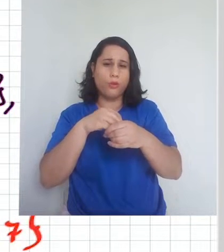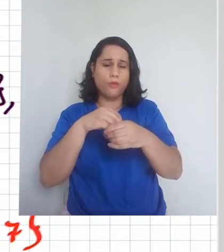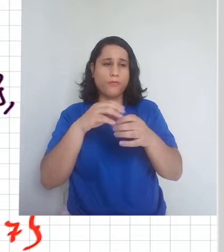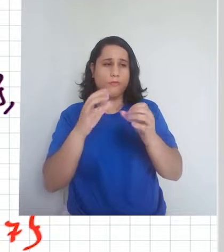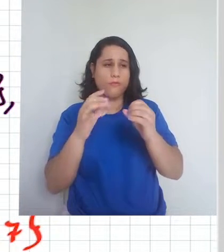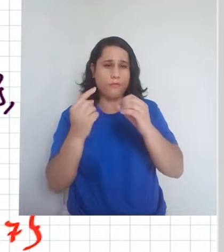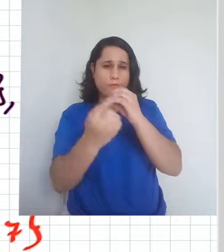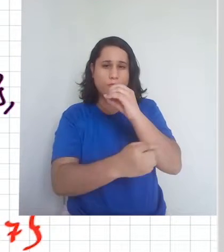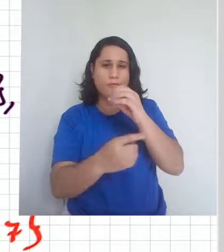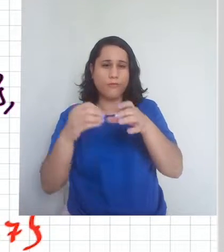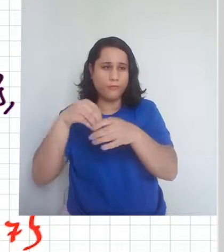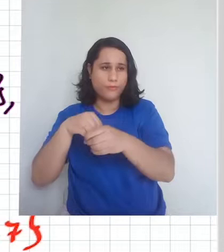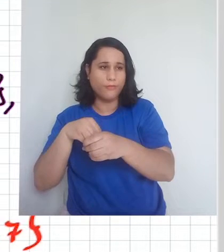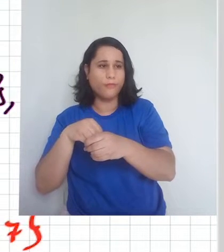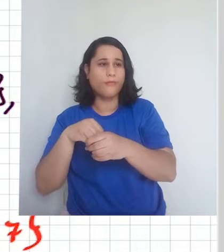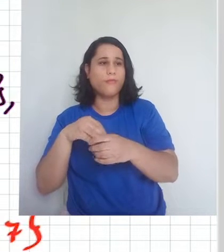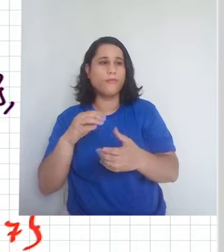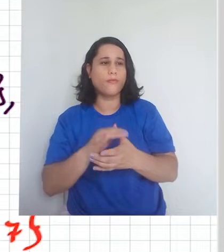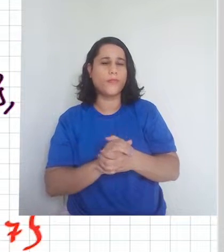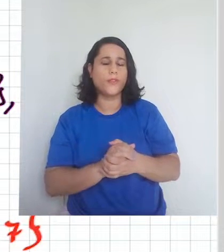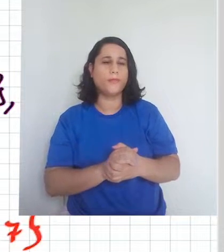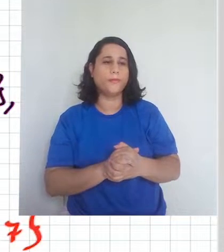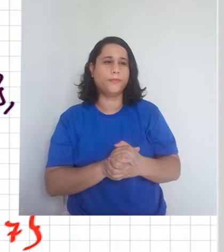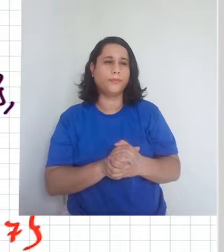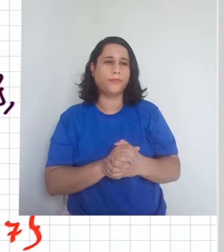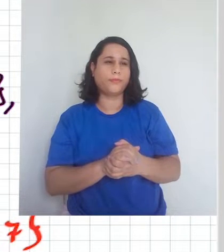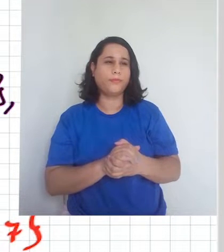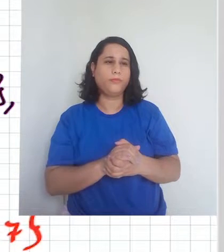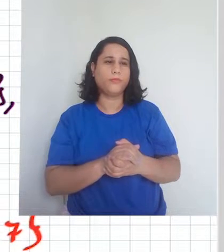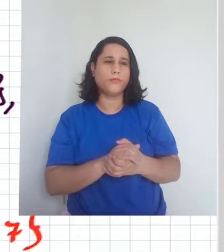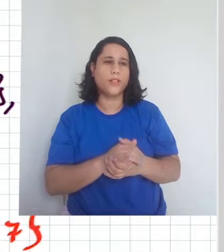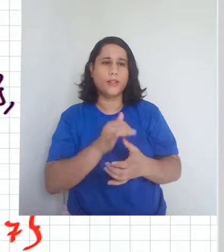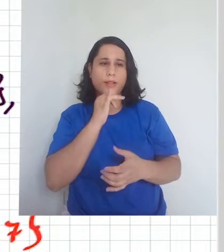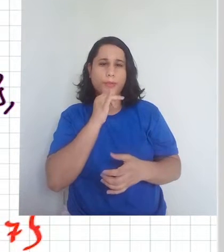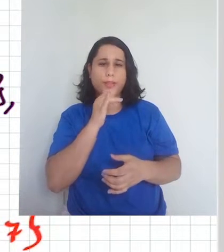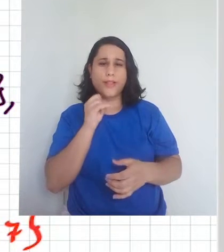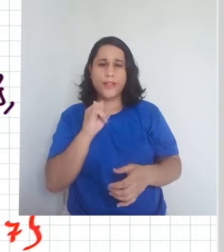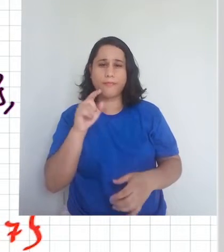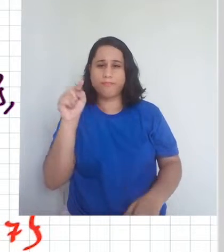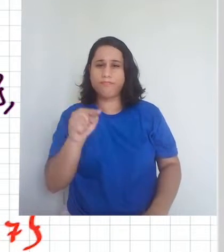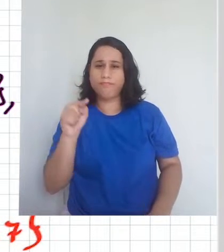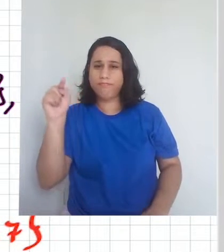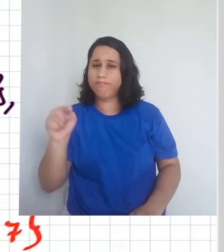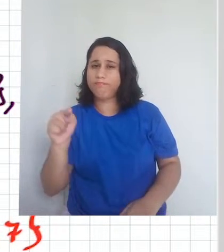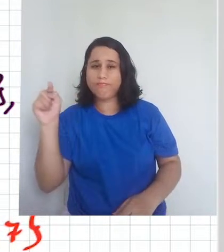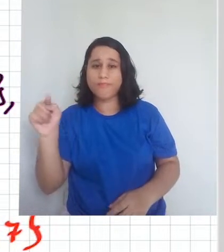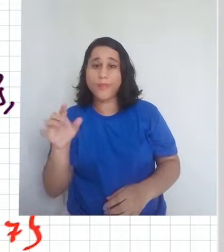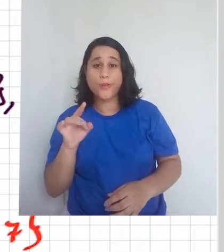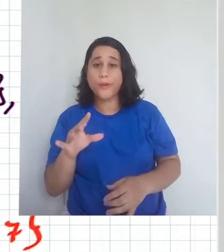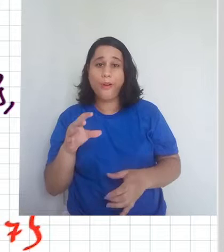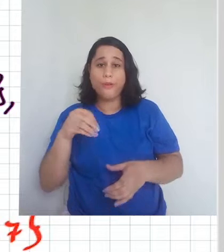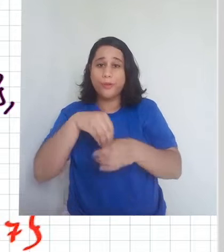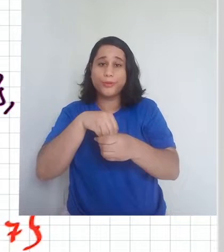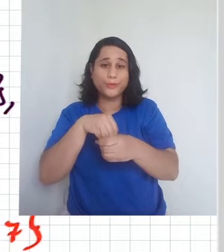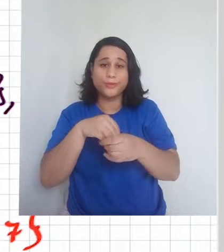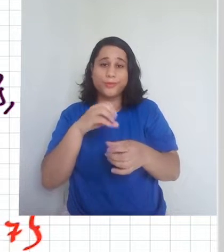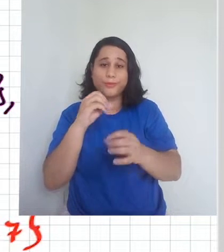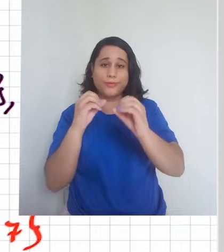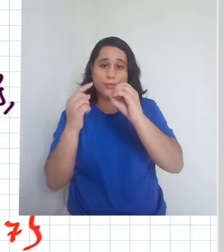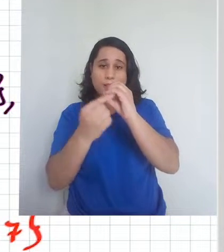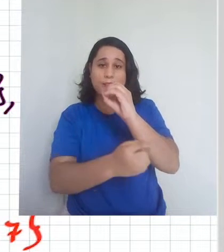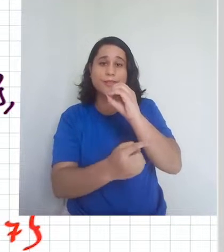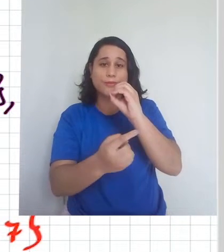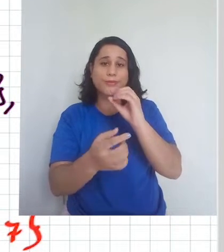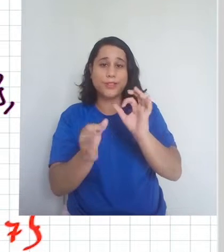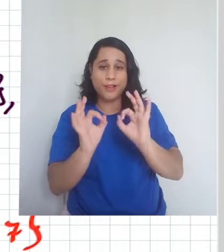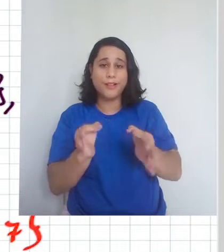eliminar todos esses números que tem dos conjuntos, ficamos somente com quem? Com os conjuntos vazios. Então,